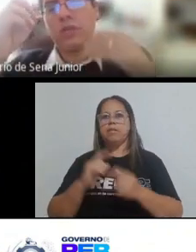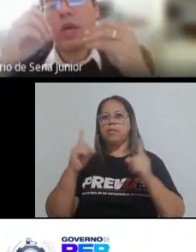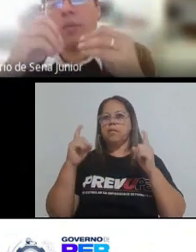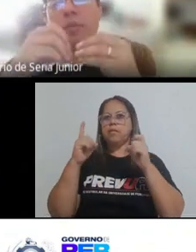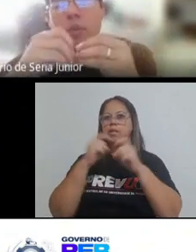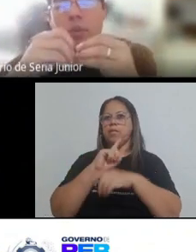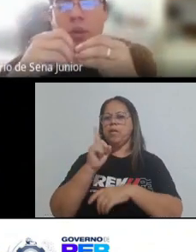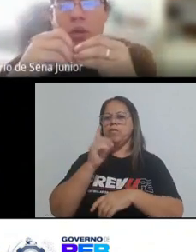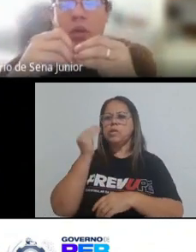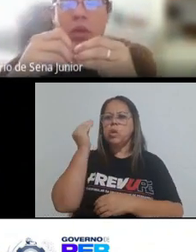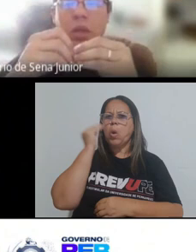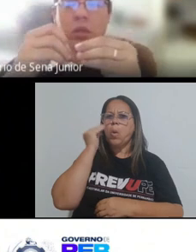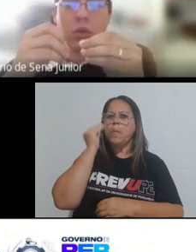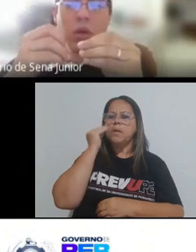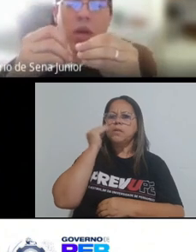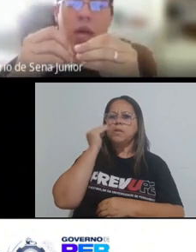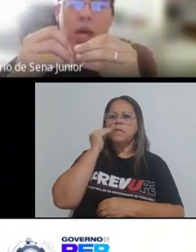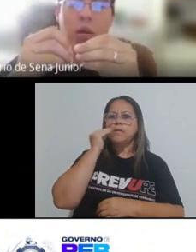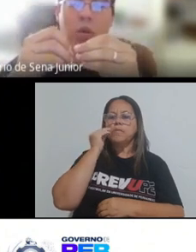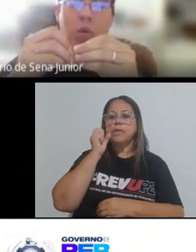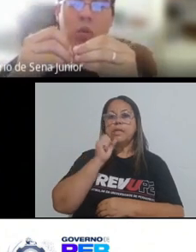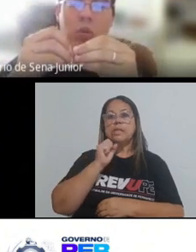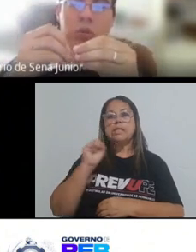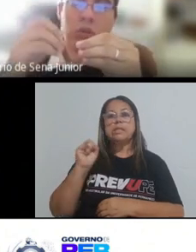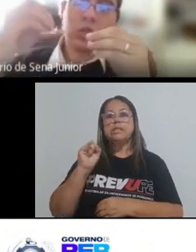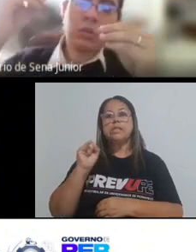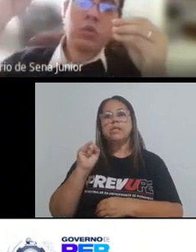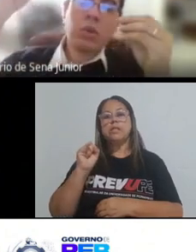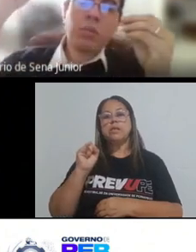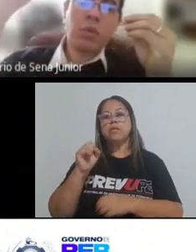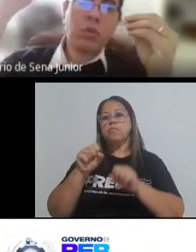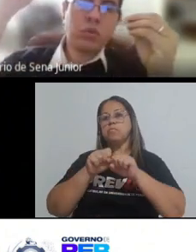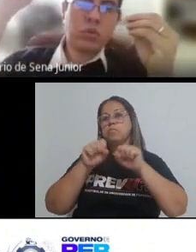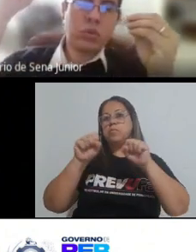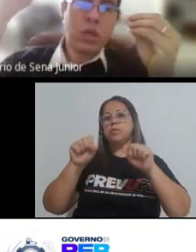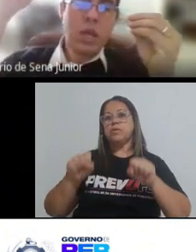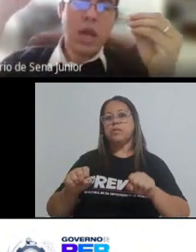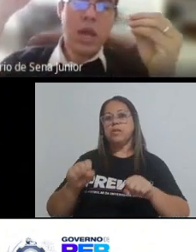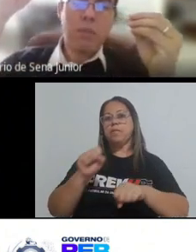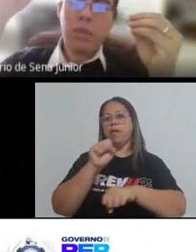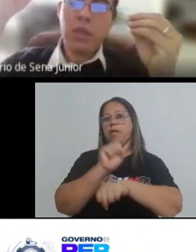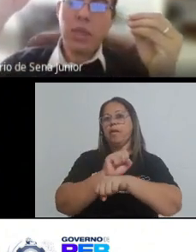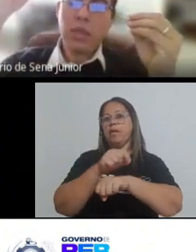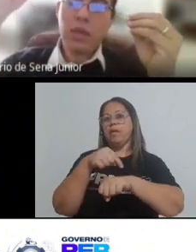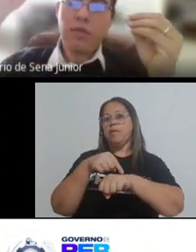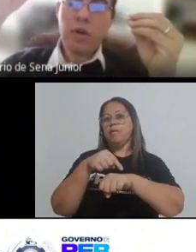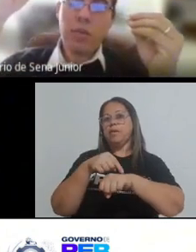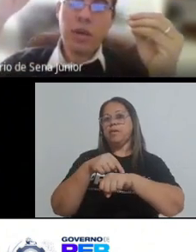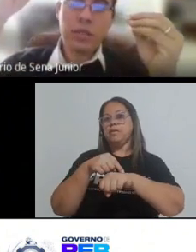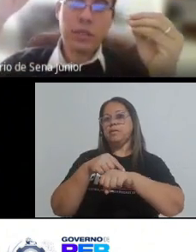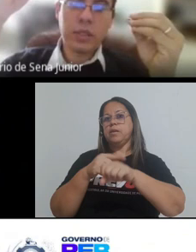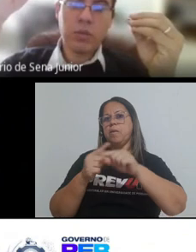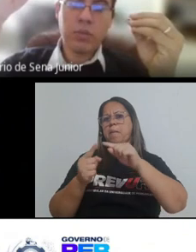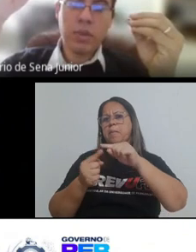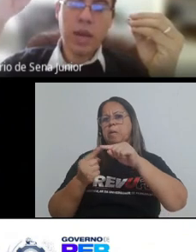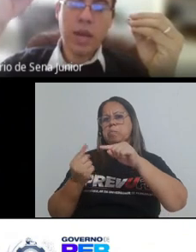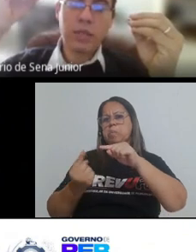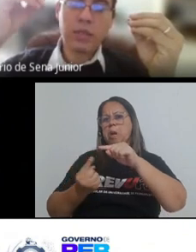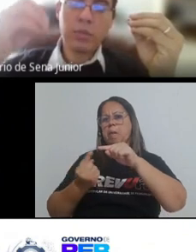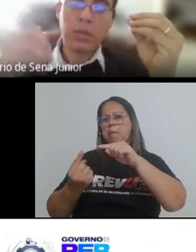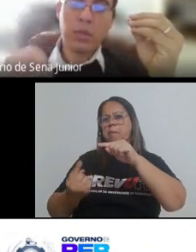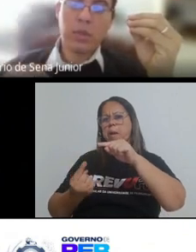observar que se eu largo o meu sistema do repouso, a minha deformação